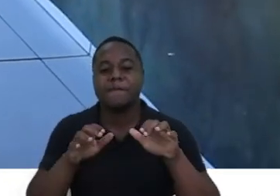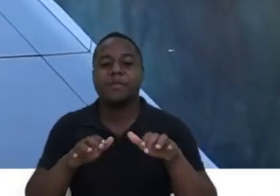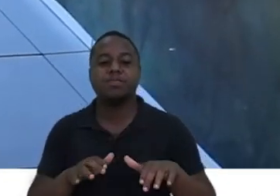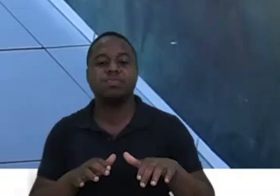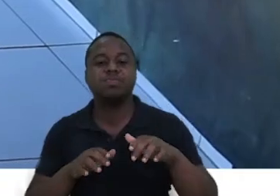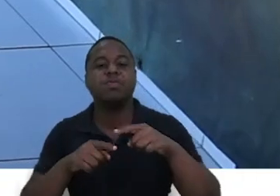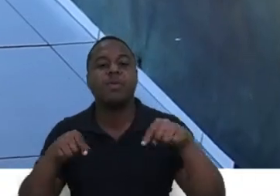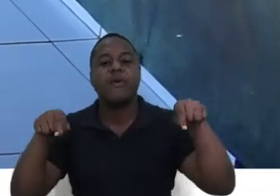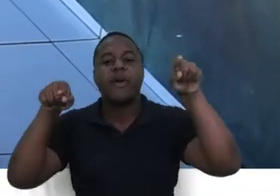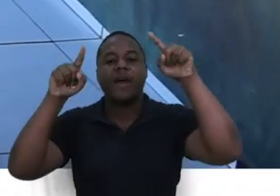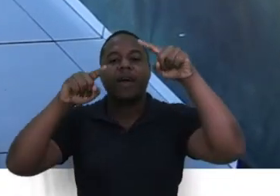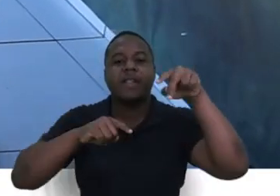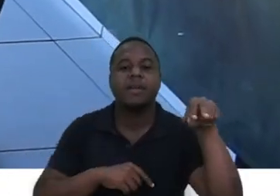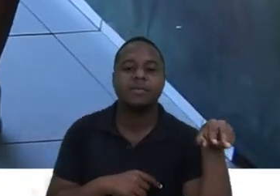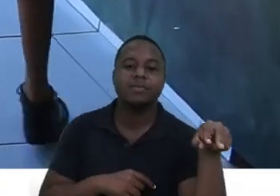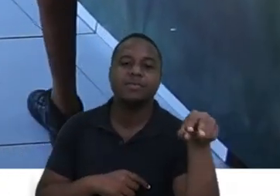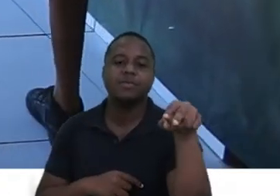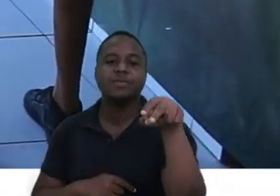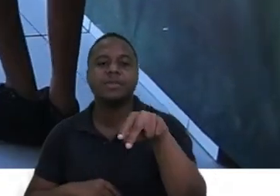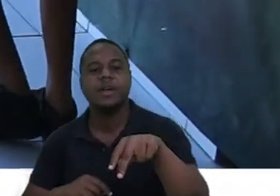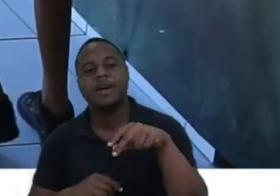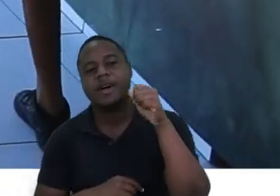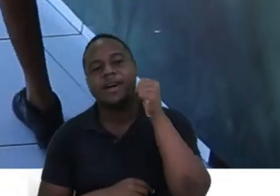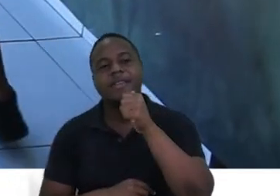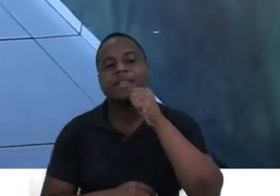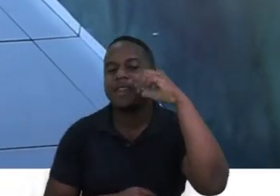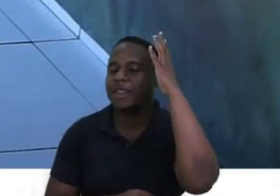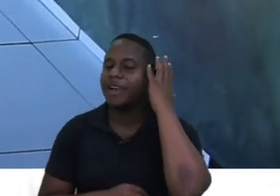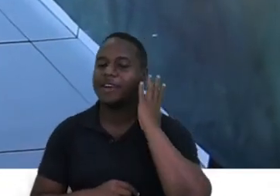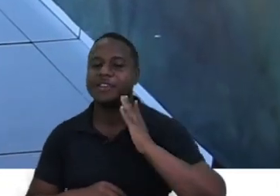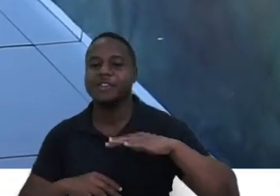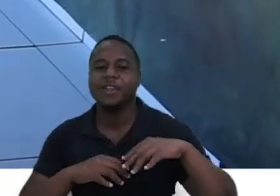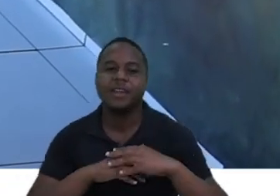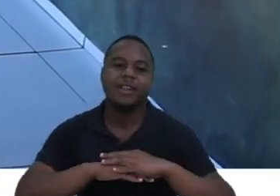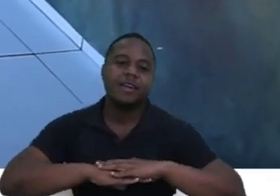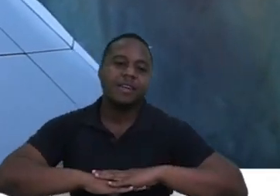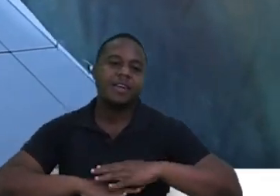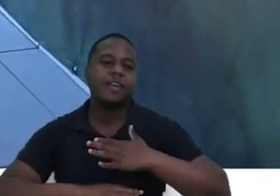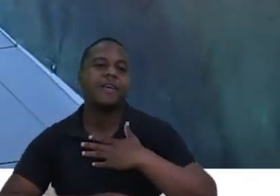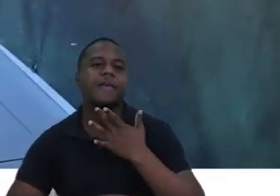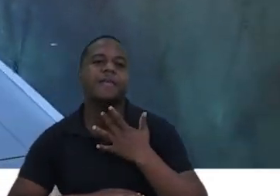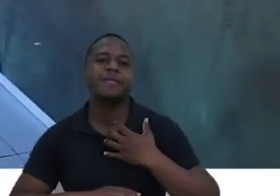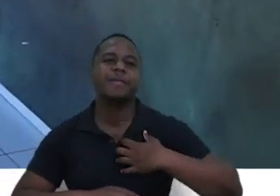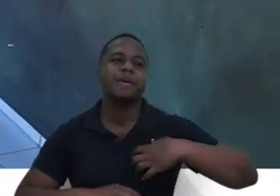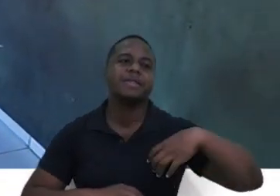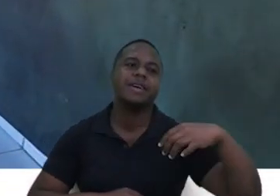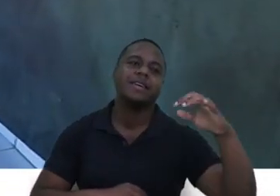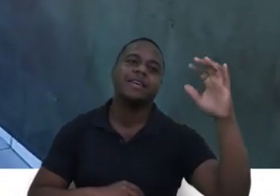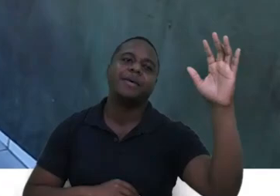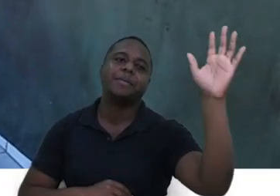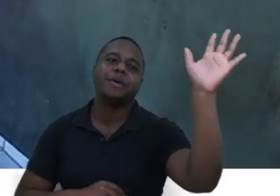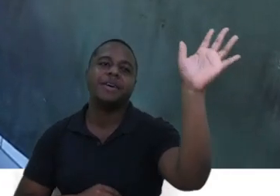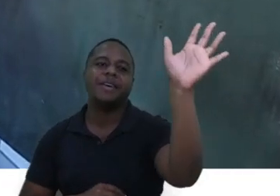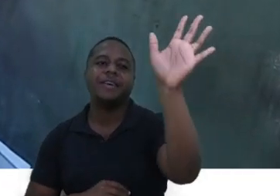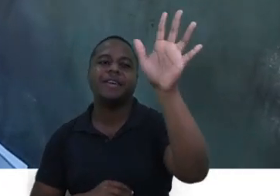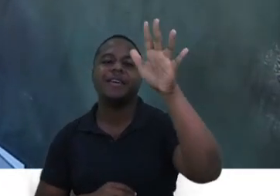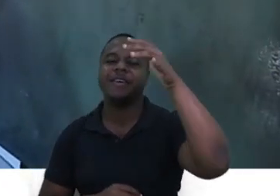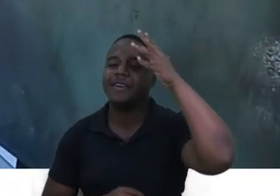passo e vejo ela debruçada na janela, dá vontade de passar a